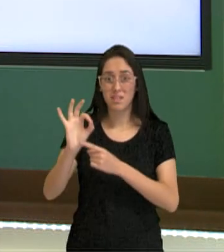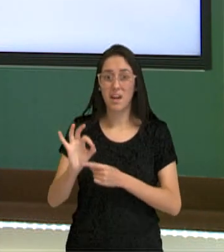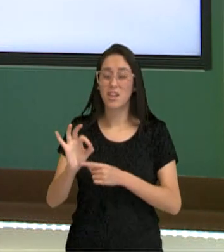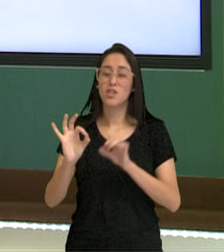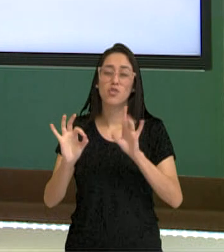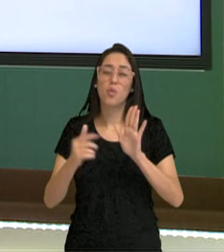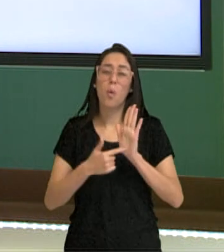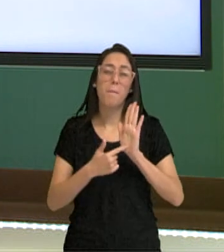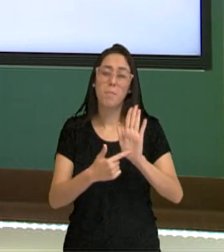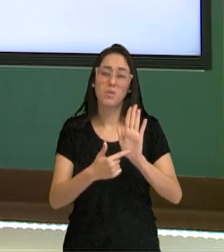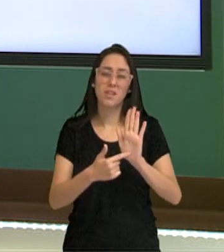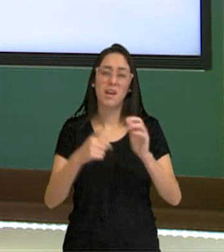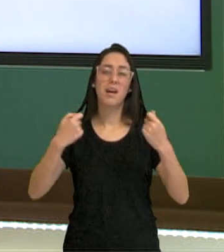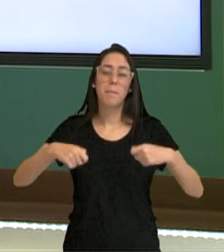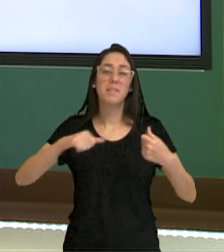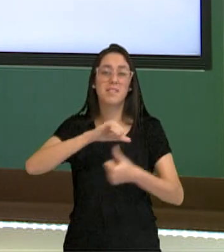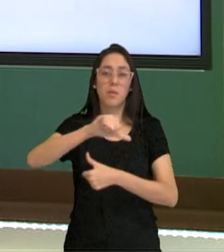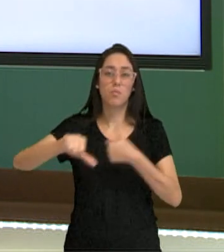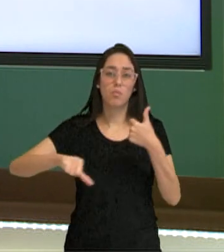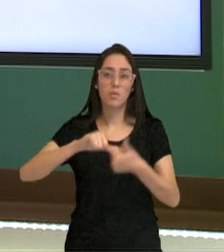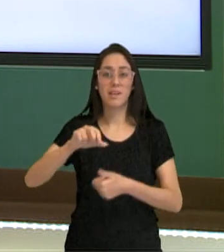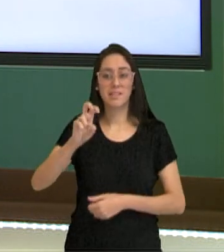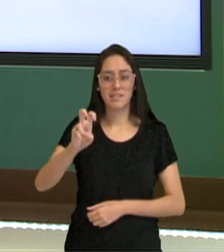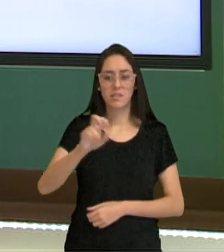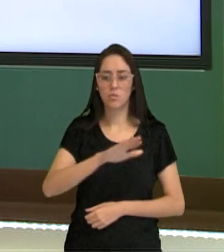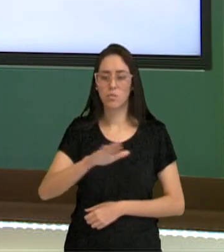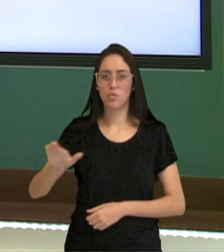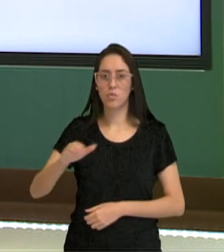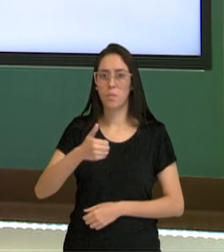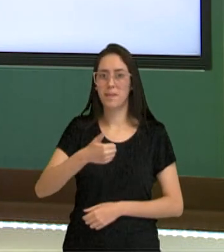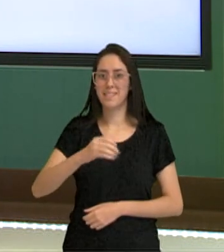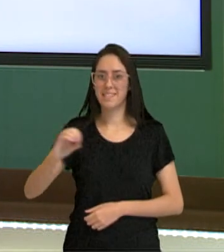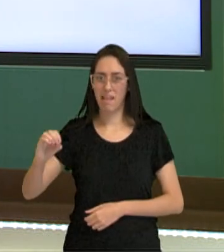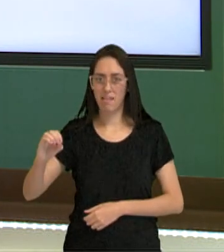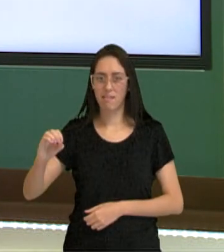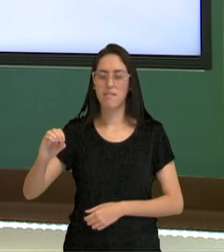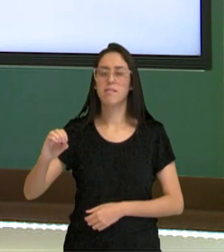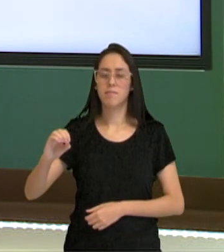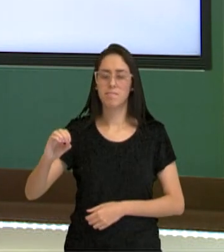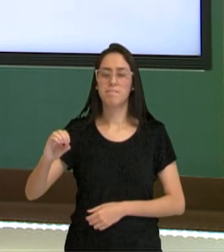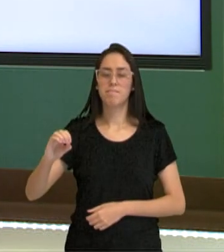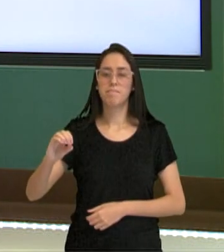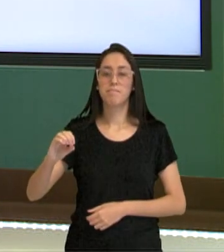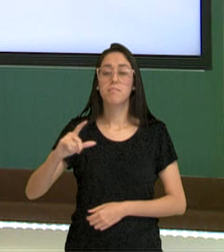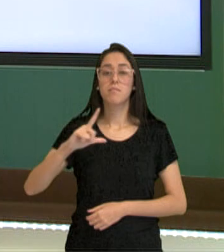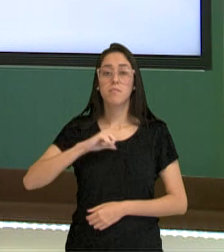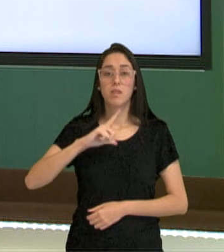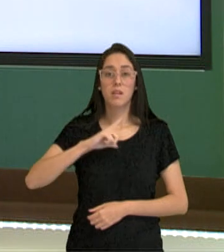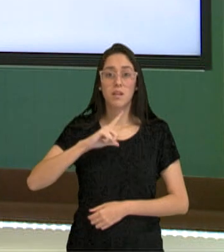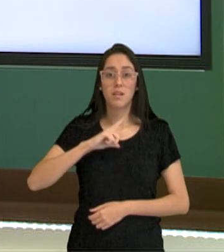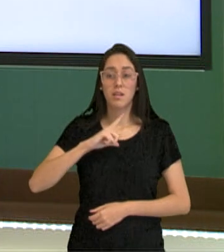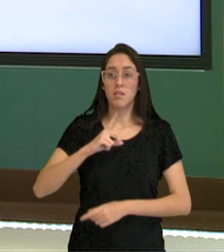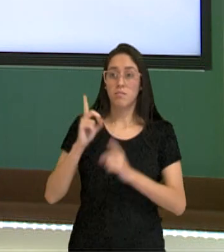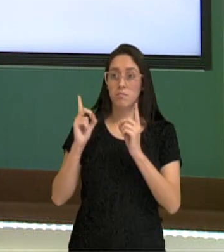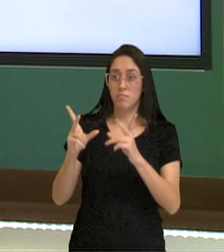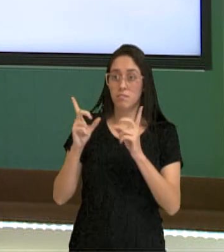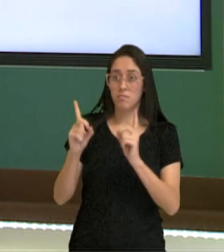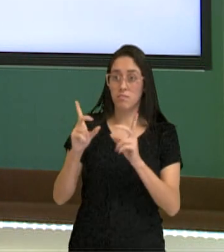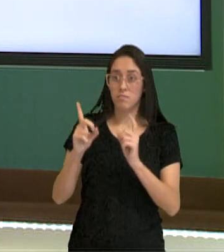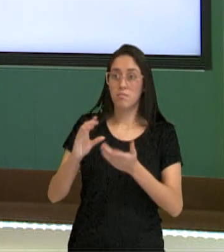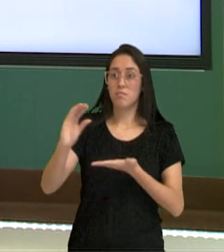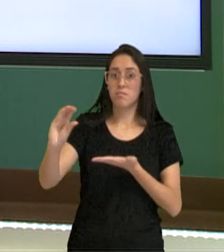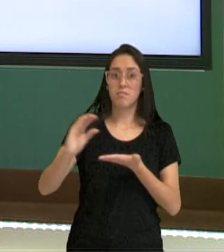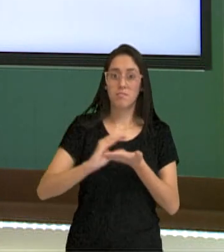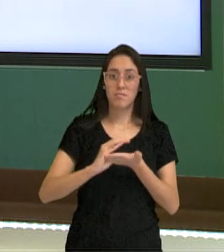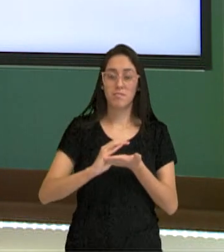Eu escrevo 5 sobre 100. Das vendas, quando você tem uma porcentagem de algo, é uma